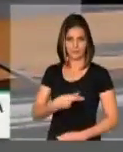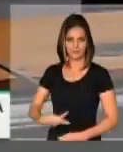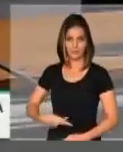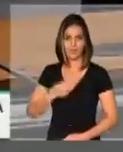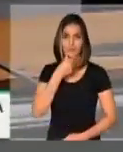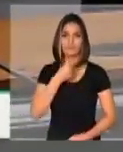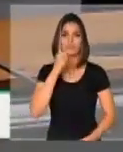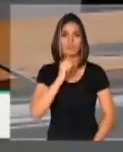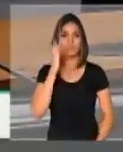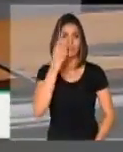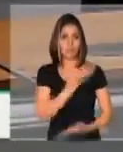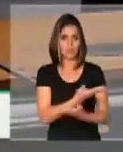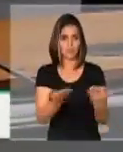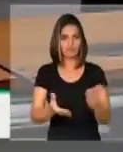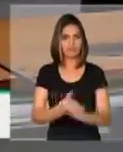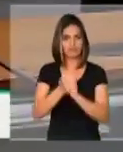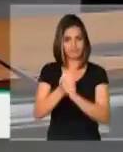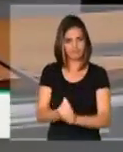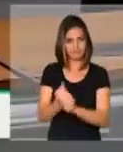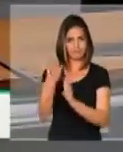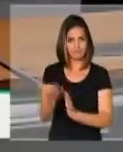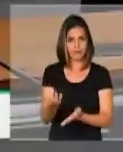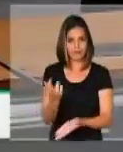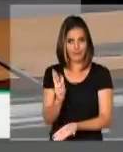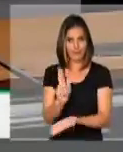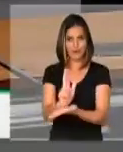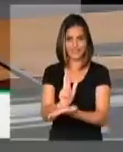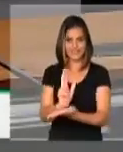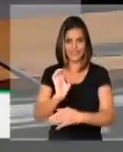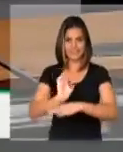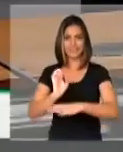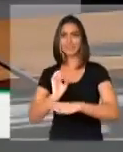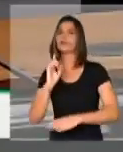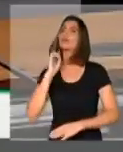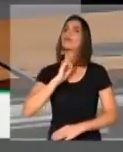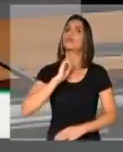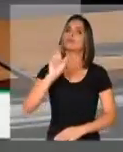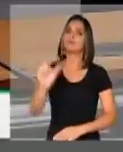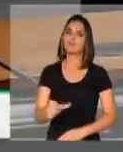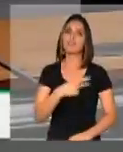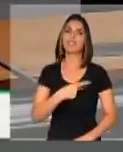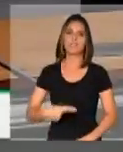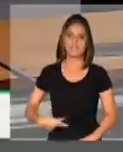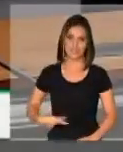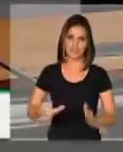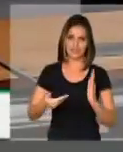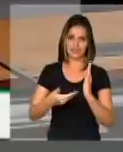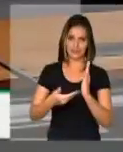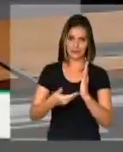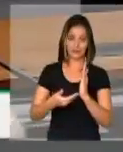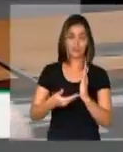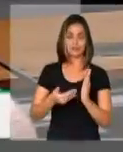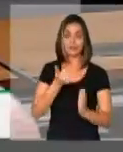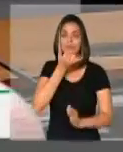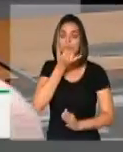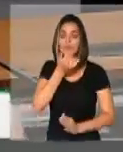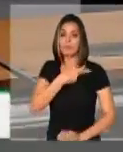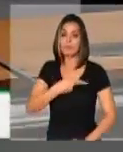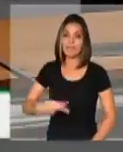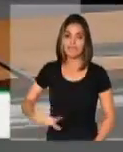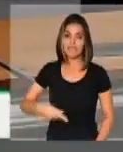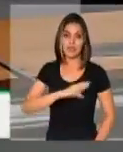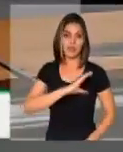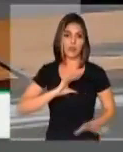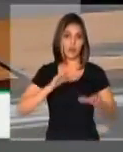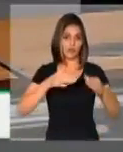cumprimentar a Vossa Excelência, que também representa o nosso Estado, exercendo a presidência dessa comissão. Eu quero